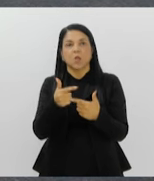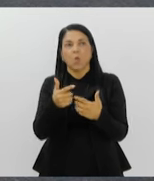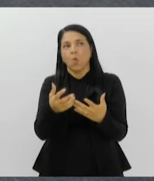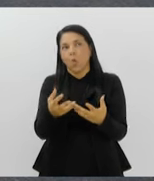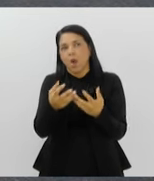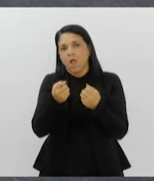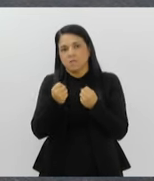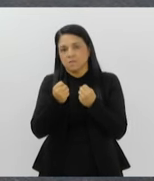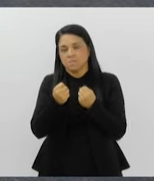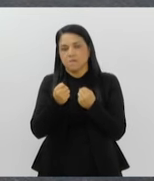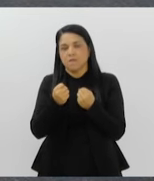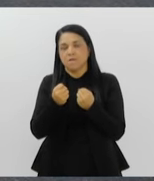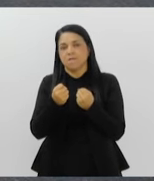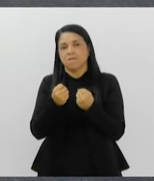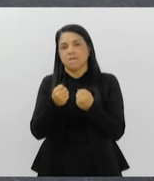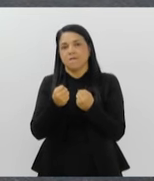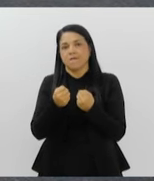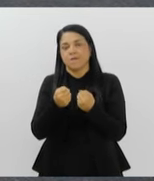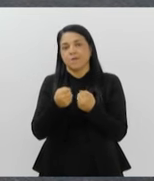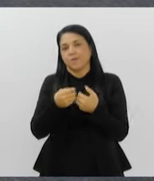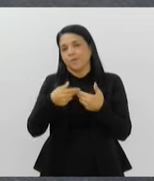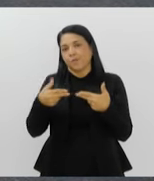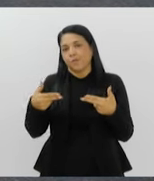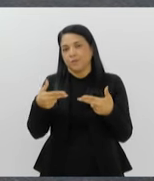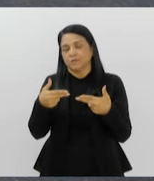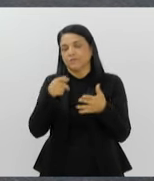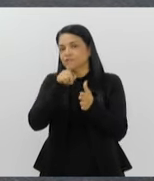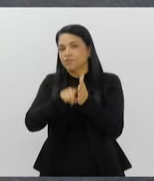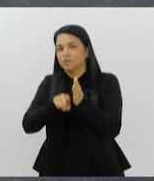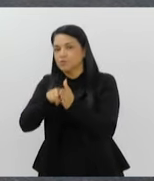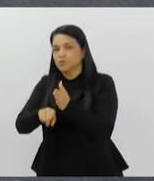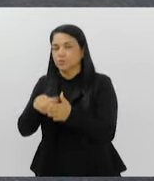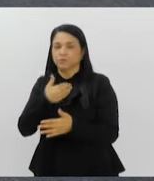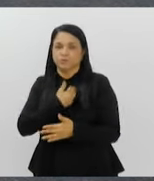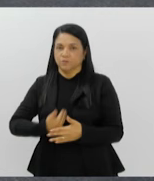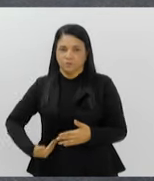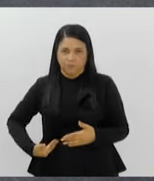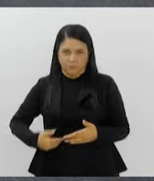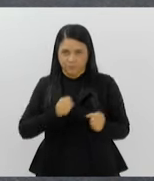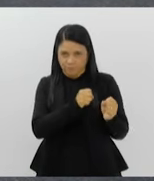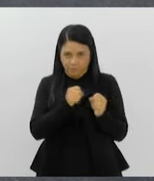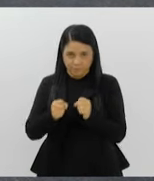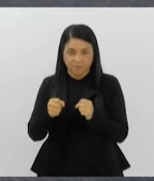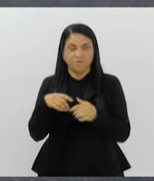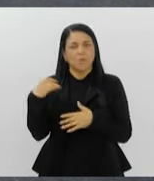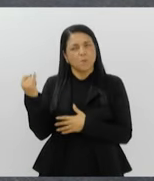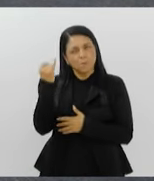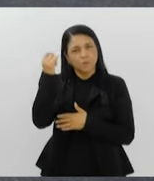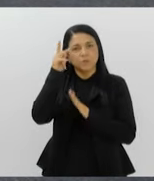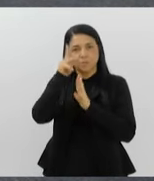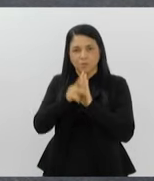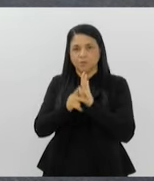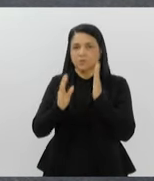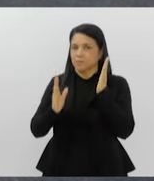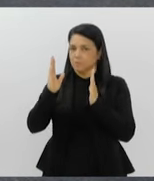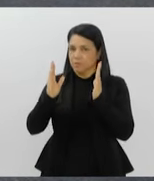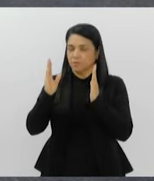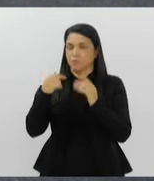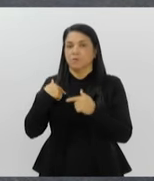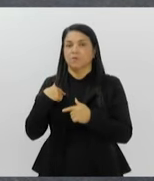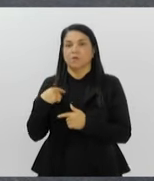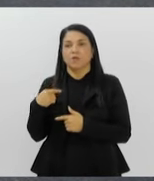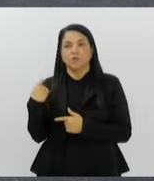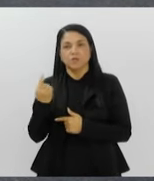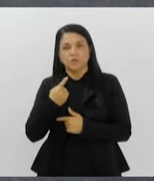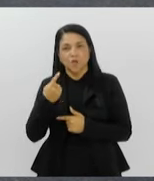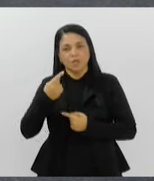nenhuma atuação com o poder público. Foi um projeto muito importante. Na época, fomos combatidos